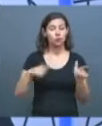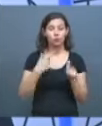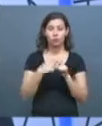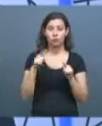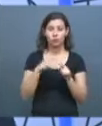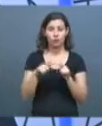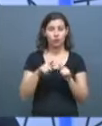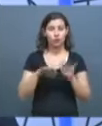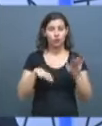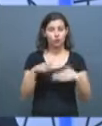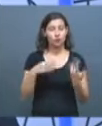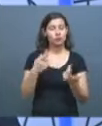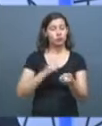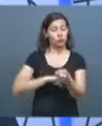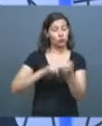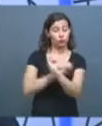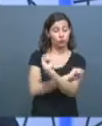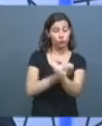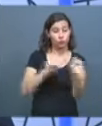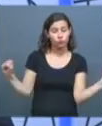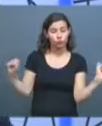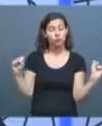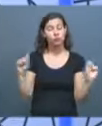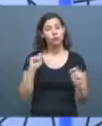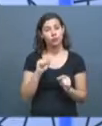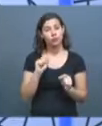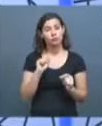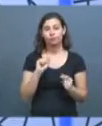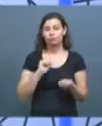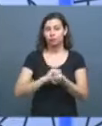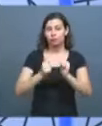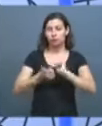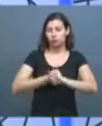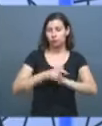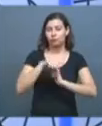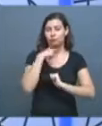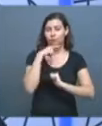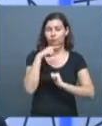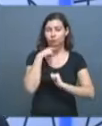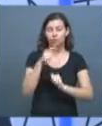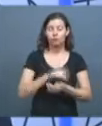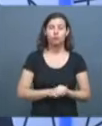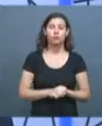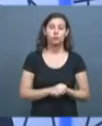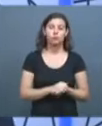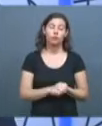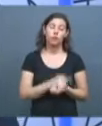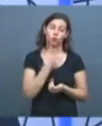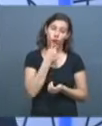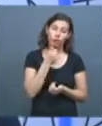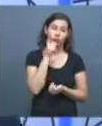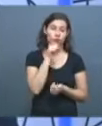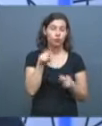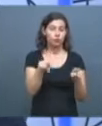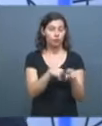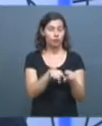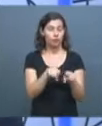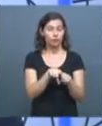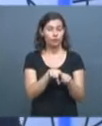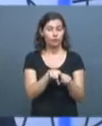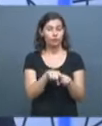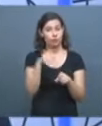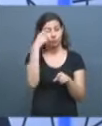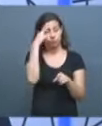a um estresse que perdeu a capacidade adaptativa. Então, tem tanto o homem quanto a mulher. Mas na questão